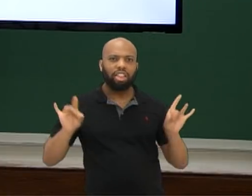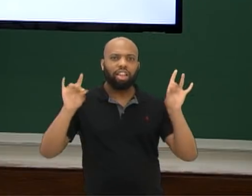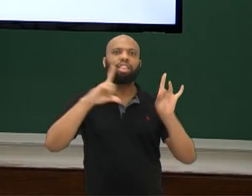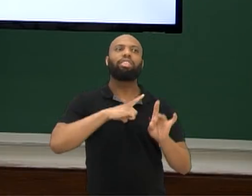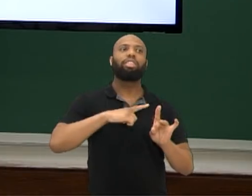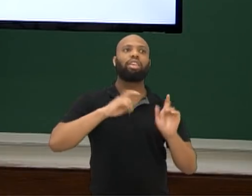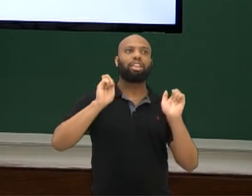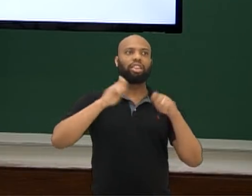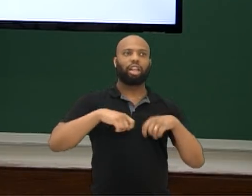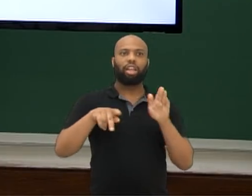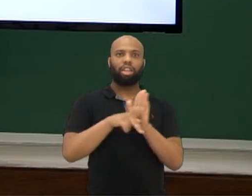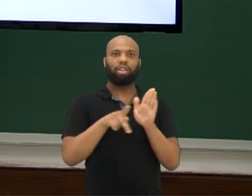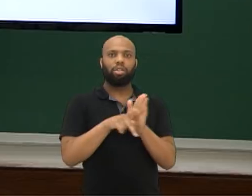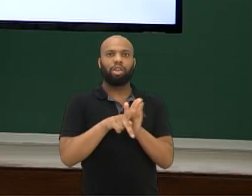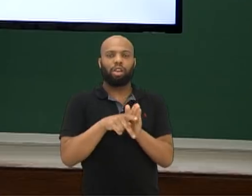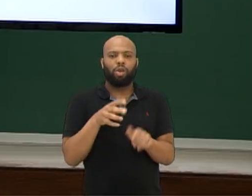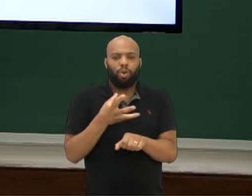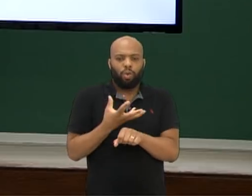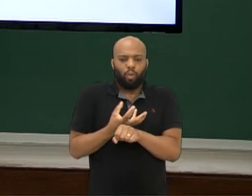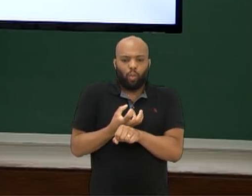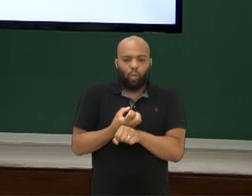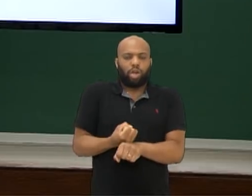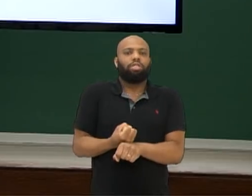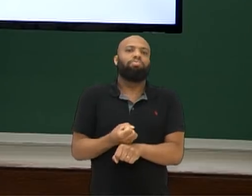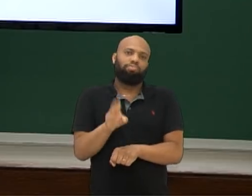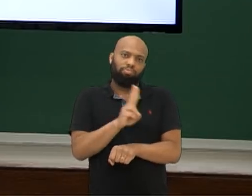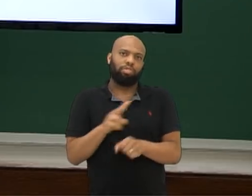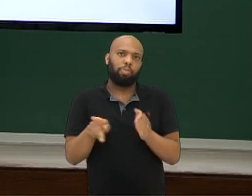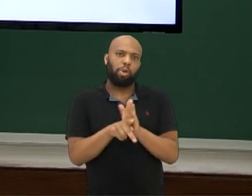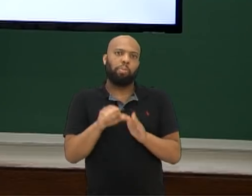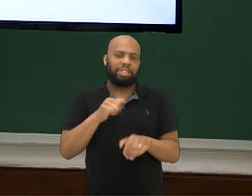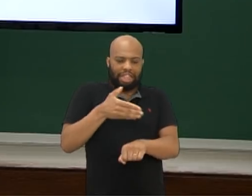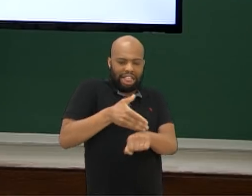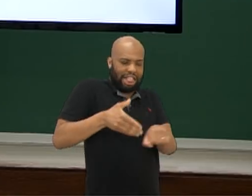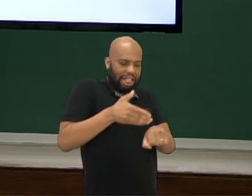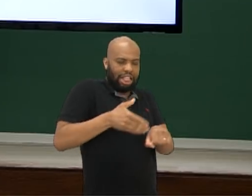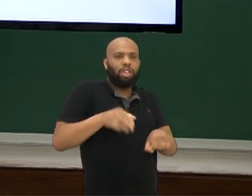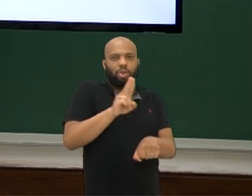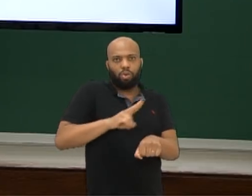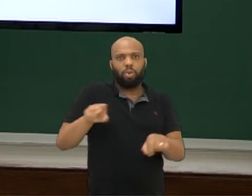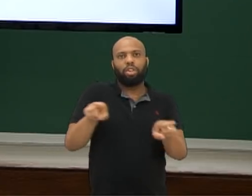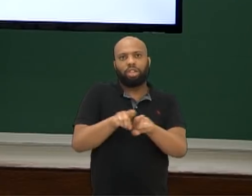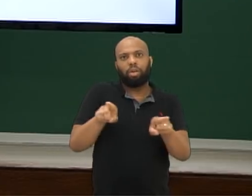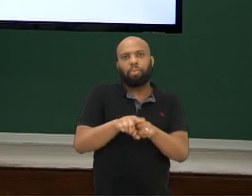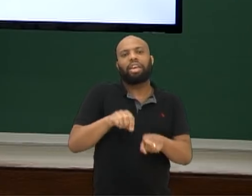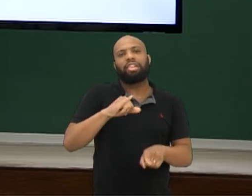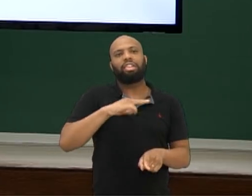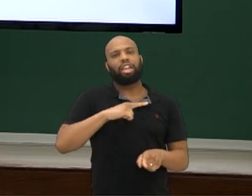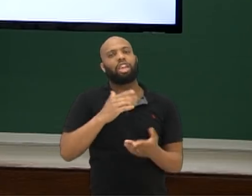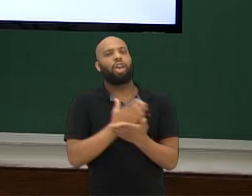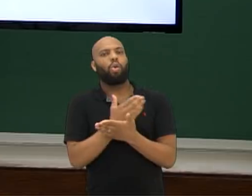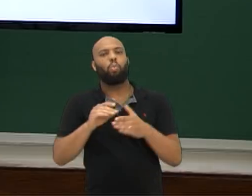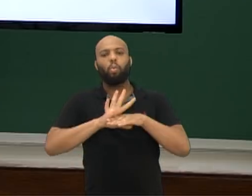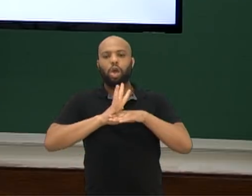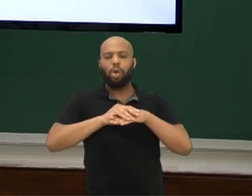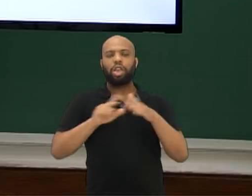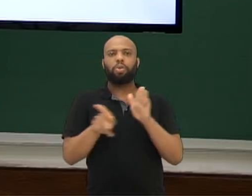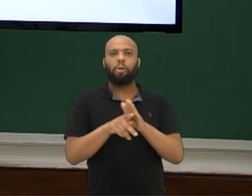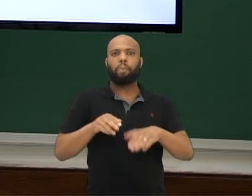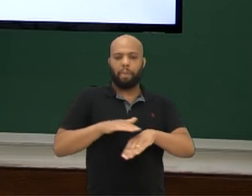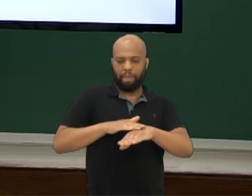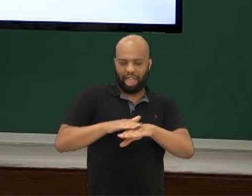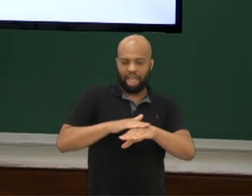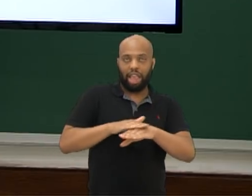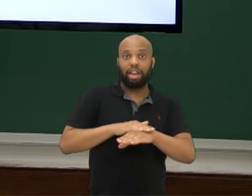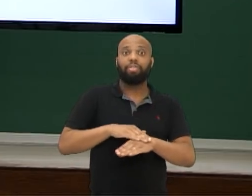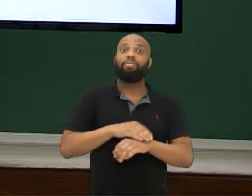poder cauterizante, muito utilizado no tratamento de feridas e doenças de pele, calos, verrugas, entre outros, tá? Seu caráter